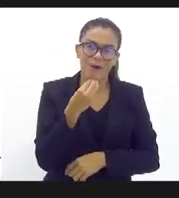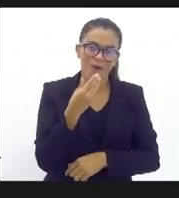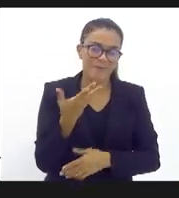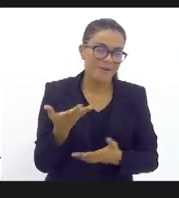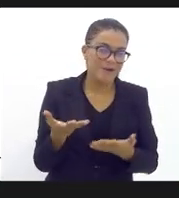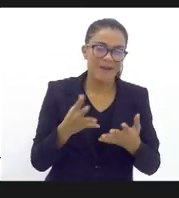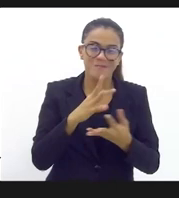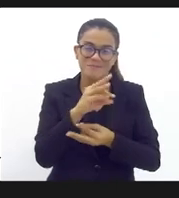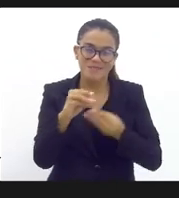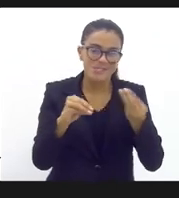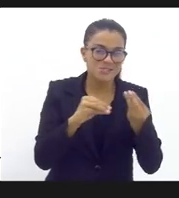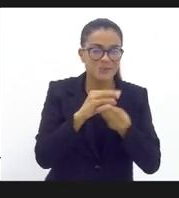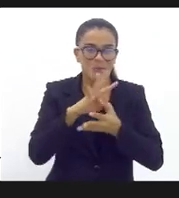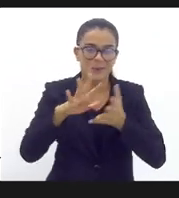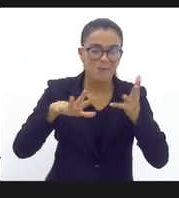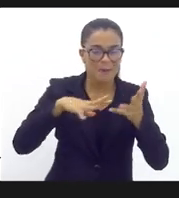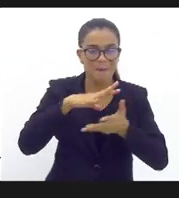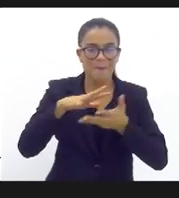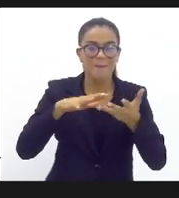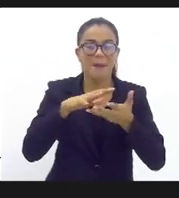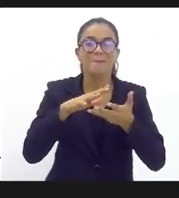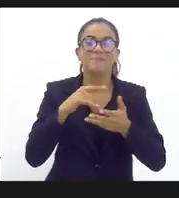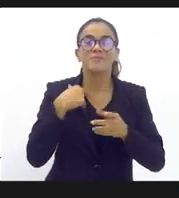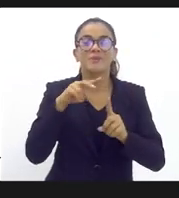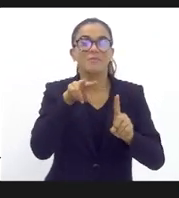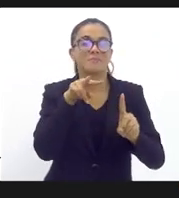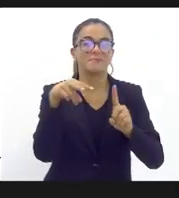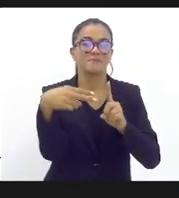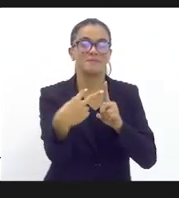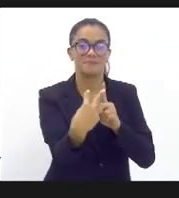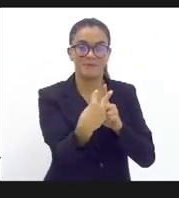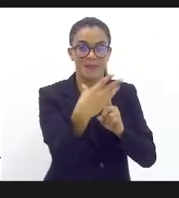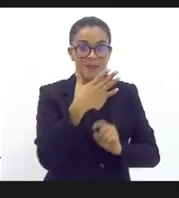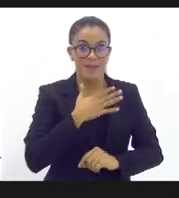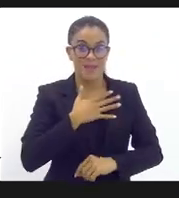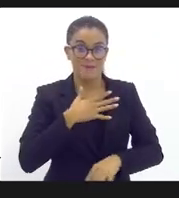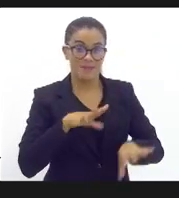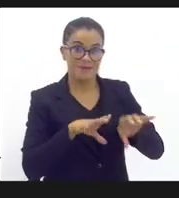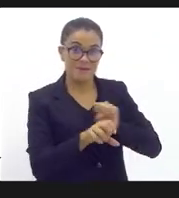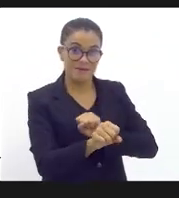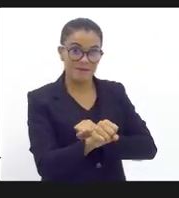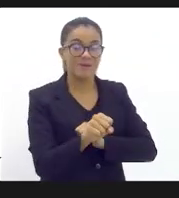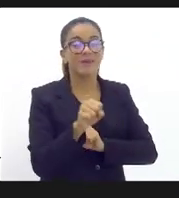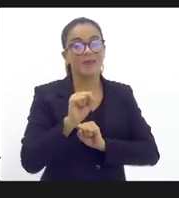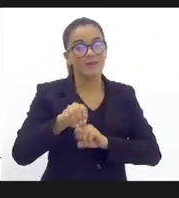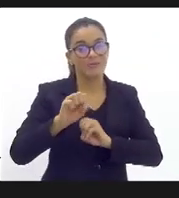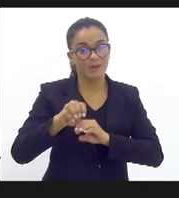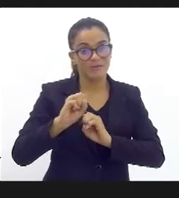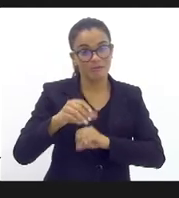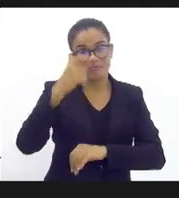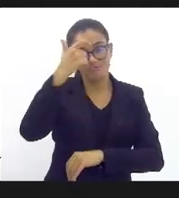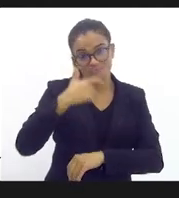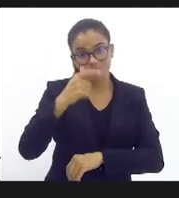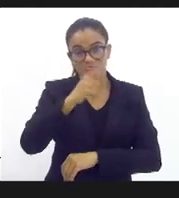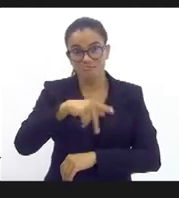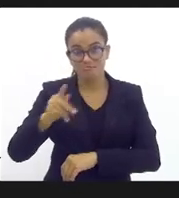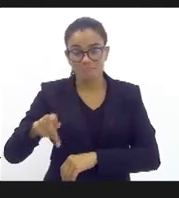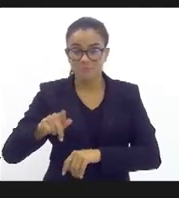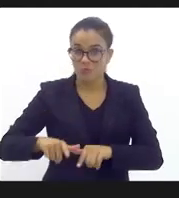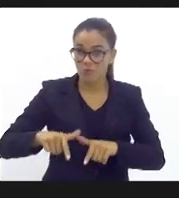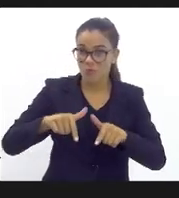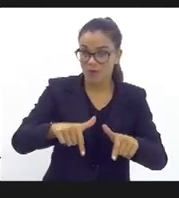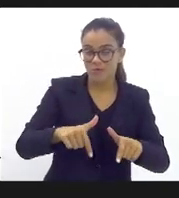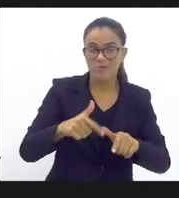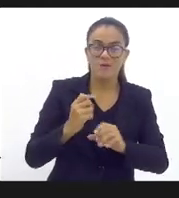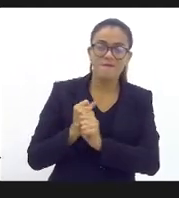acabo misturando um pouquinho a perspectiva da minha formação, que é de educadora, como professora, de uma atuação de uma